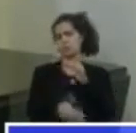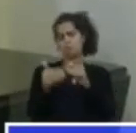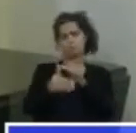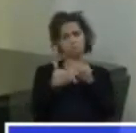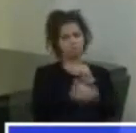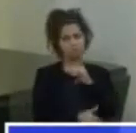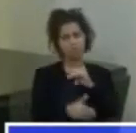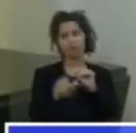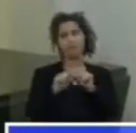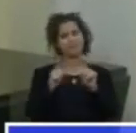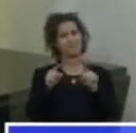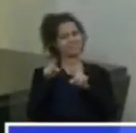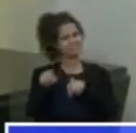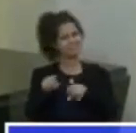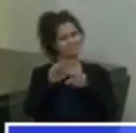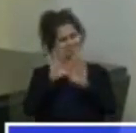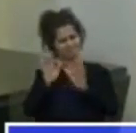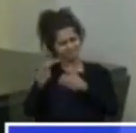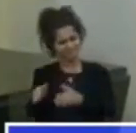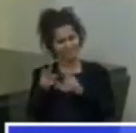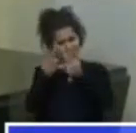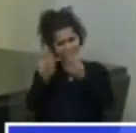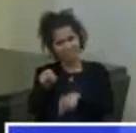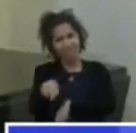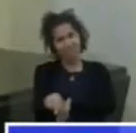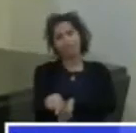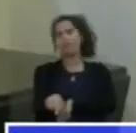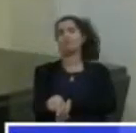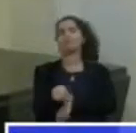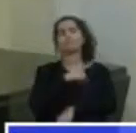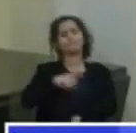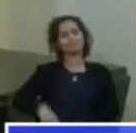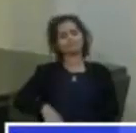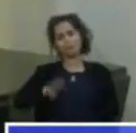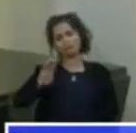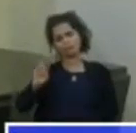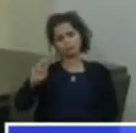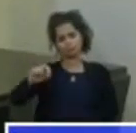nesse assunto específico, o deputado Bruno Toledo